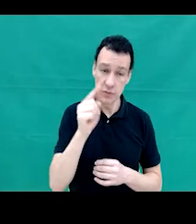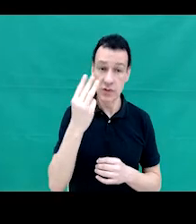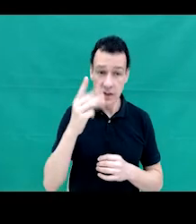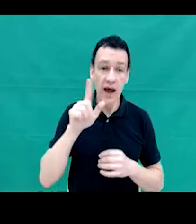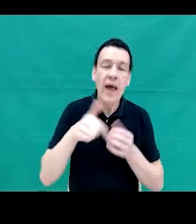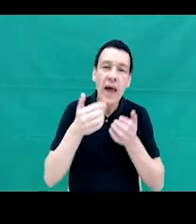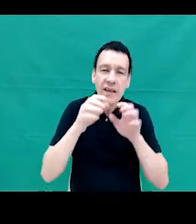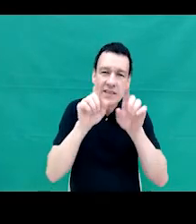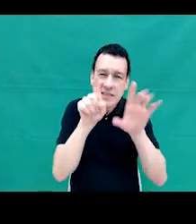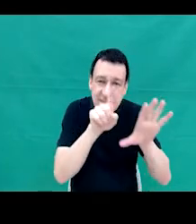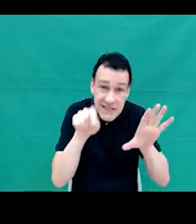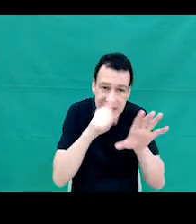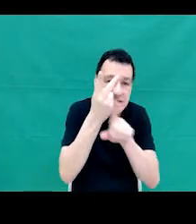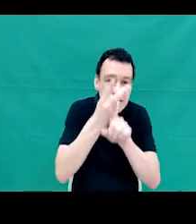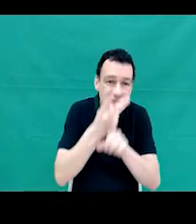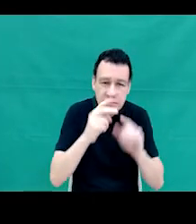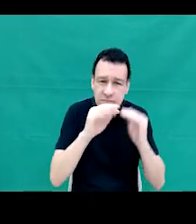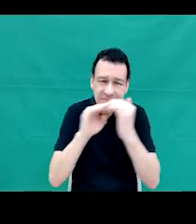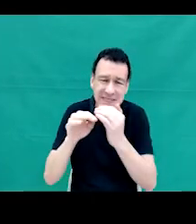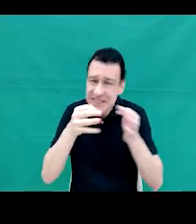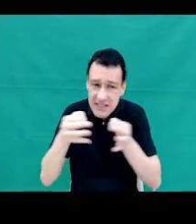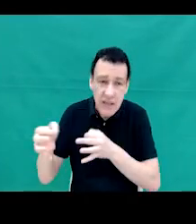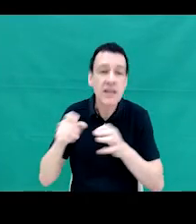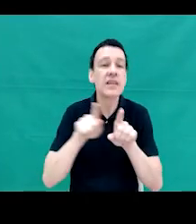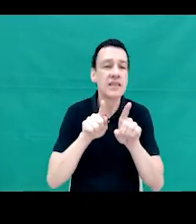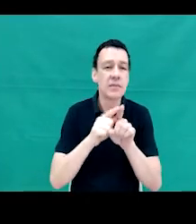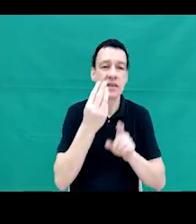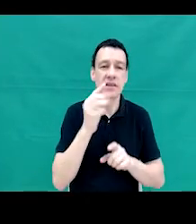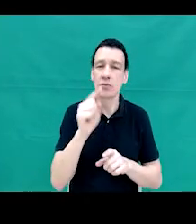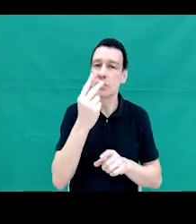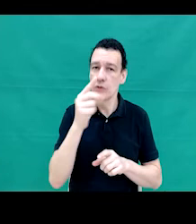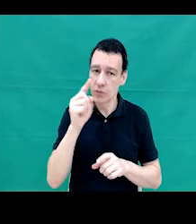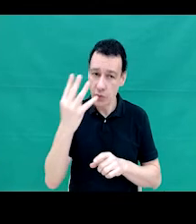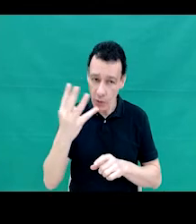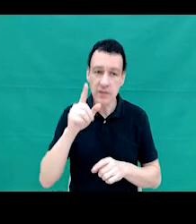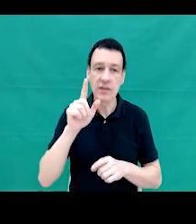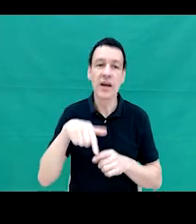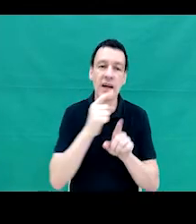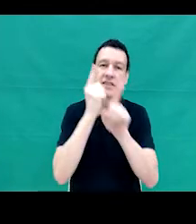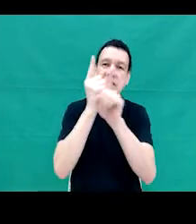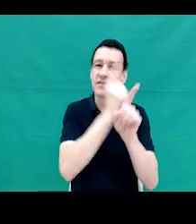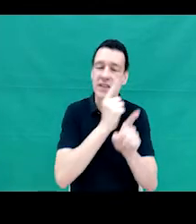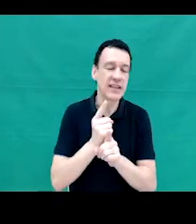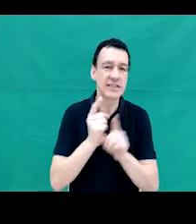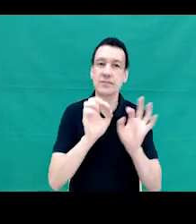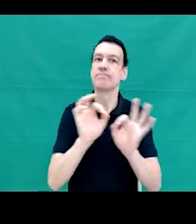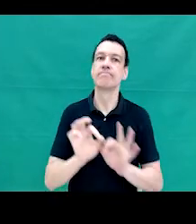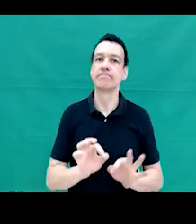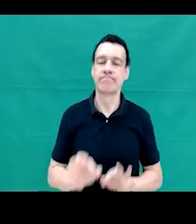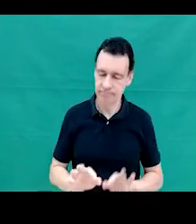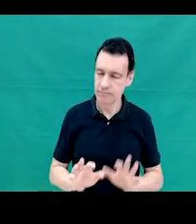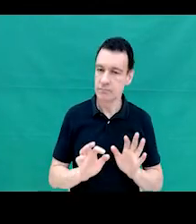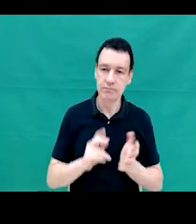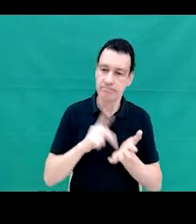A ideia nessa heurística é de você não reinventar a roda, a não ser que o seu produto seja